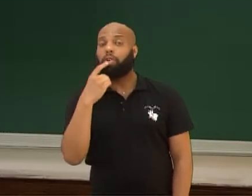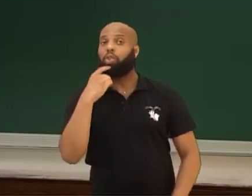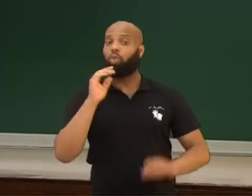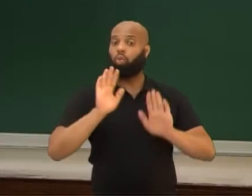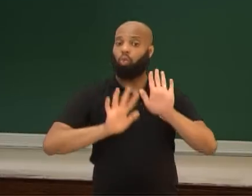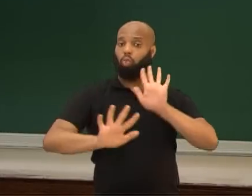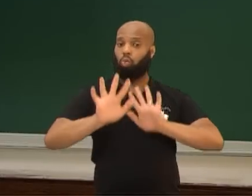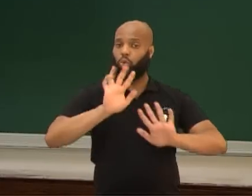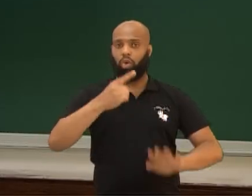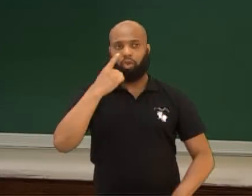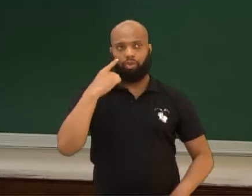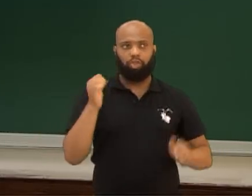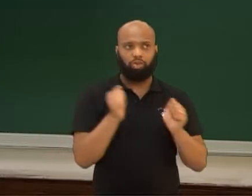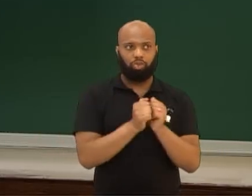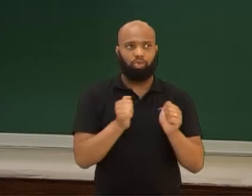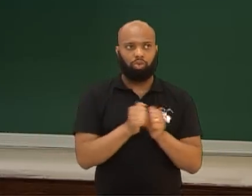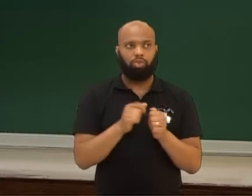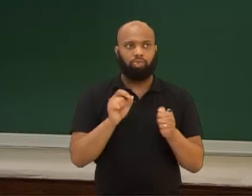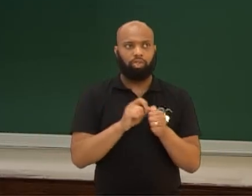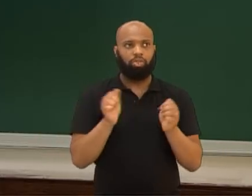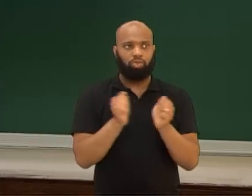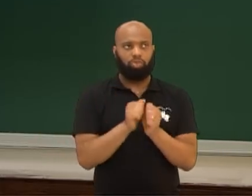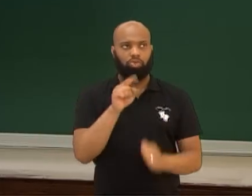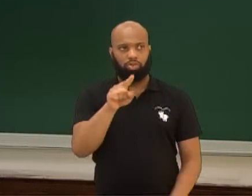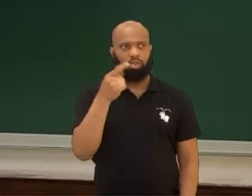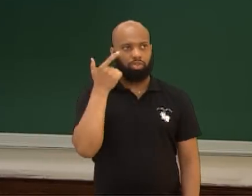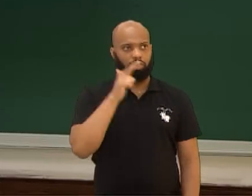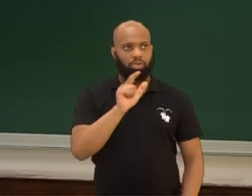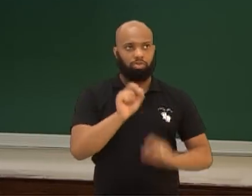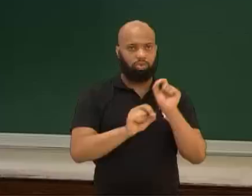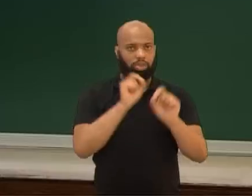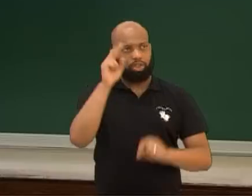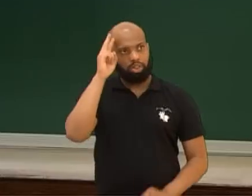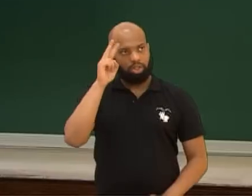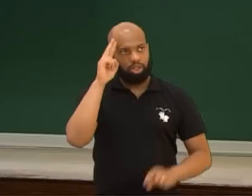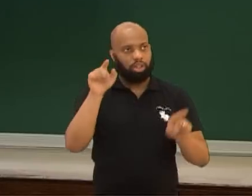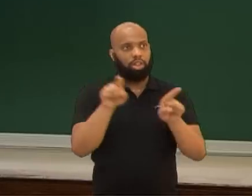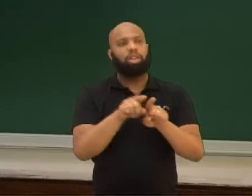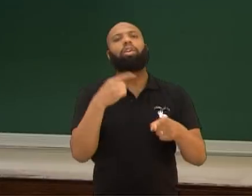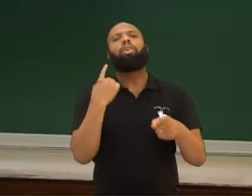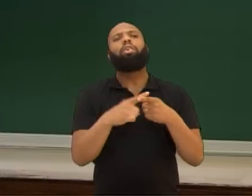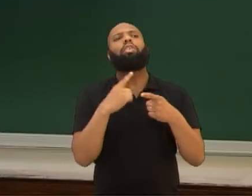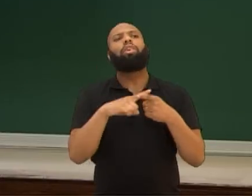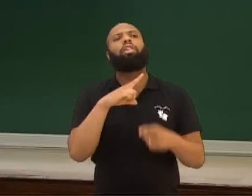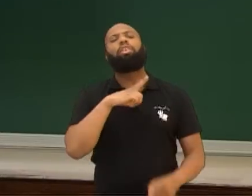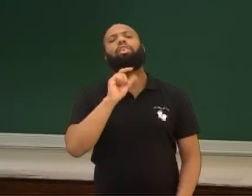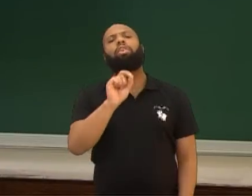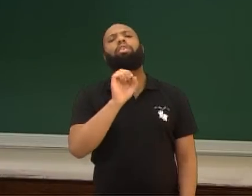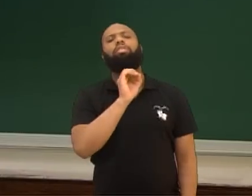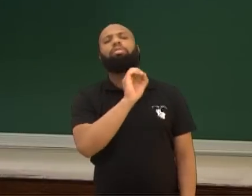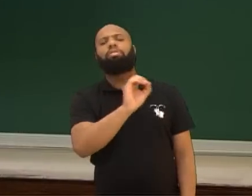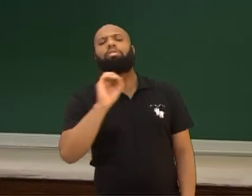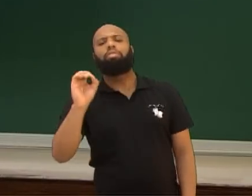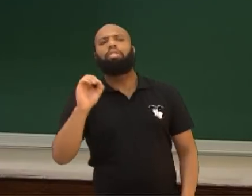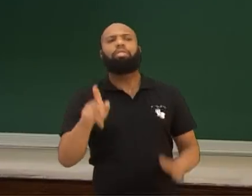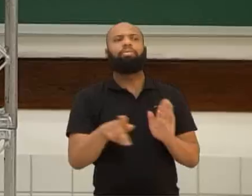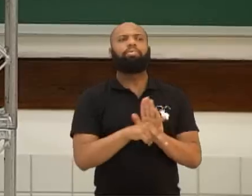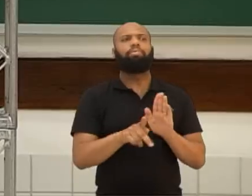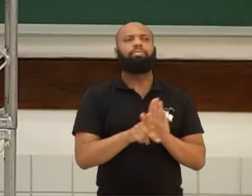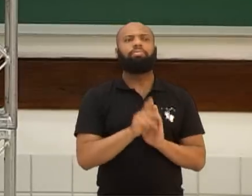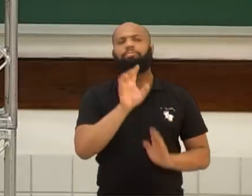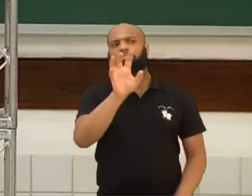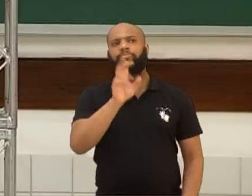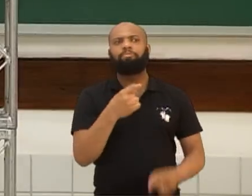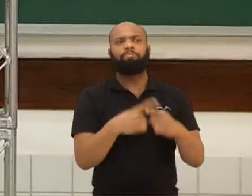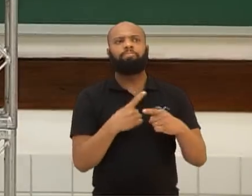zero? Vem aqui comigo no quadro, eu vou fazer essa conta com vocês para a gente dar uma relembrada. Por que apareceu esse zero lá no meu quociente? Tá